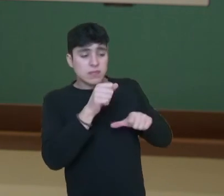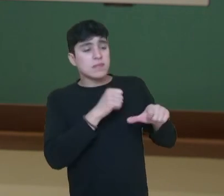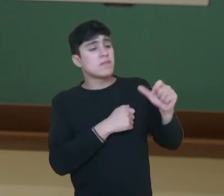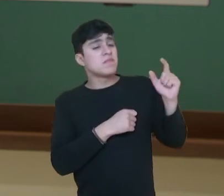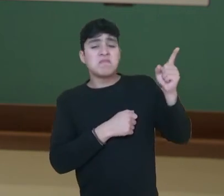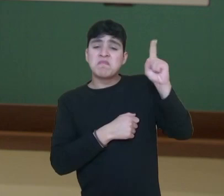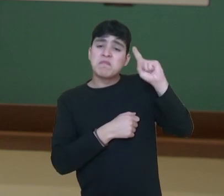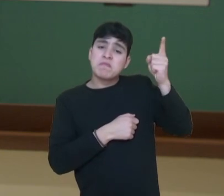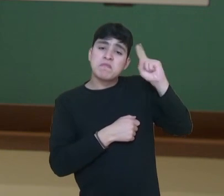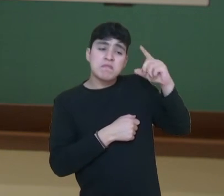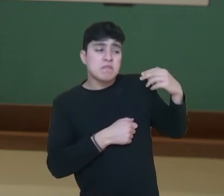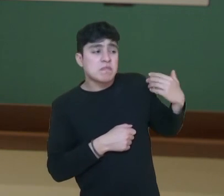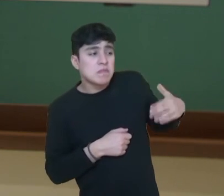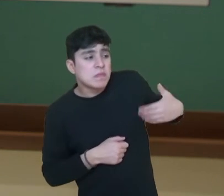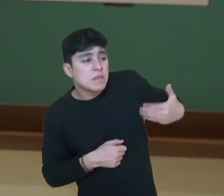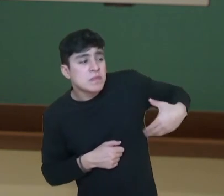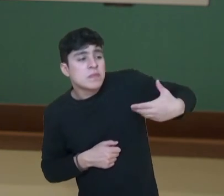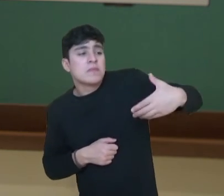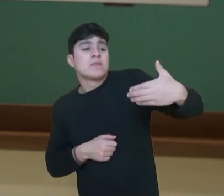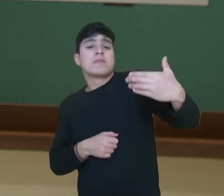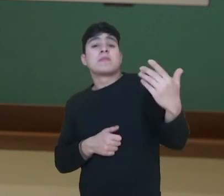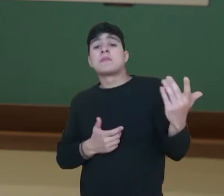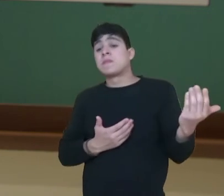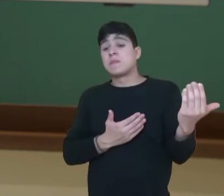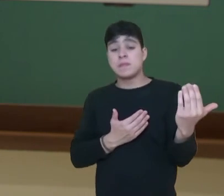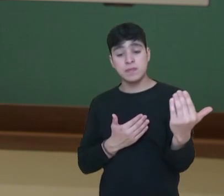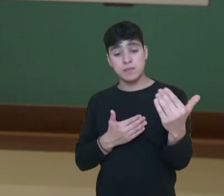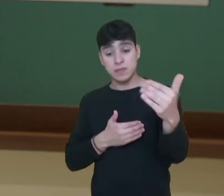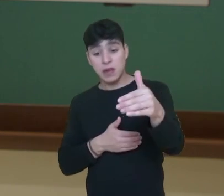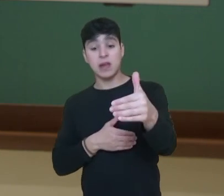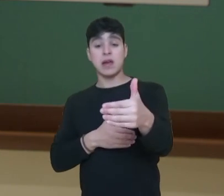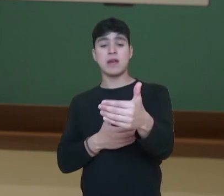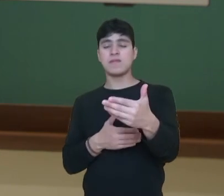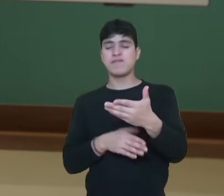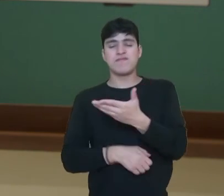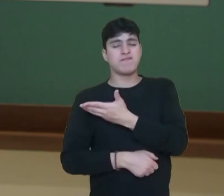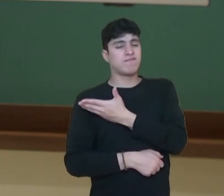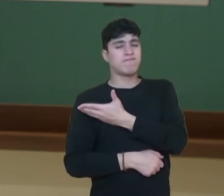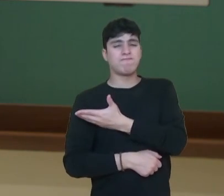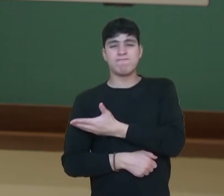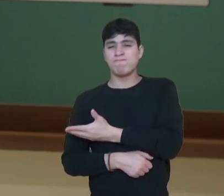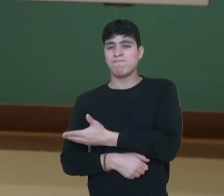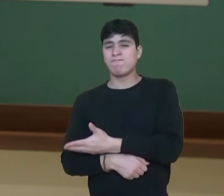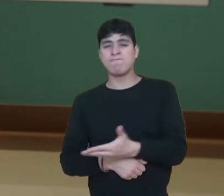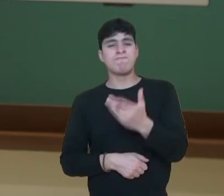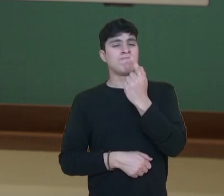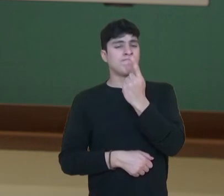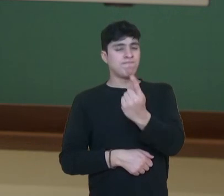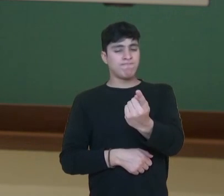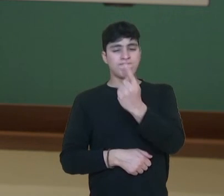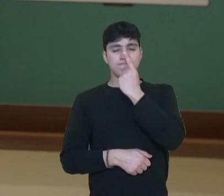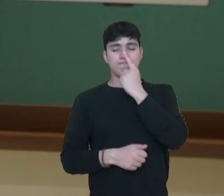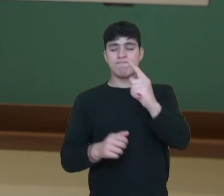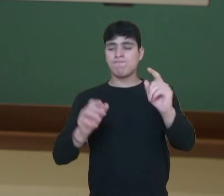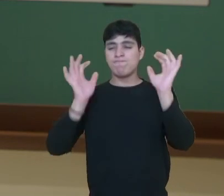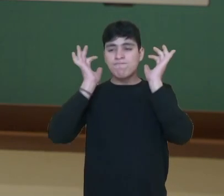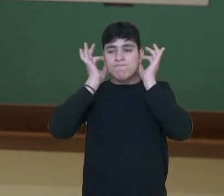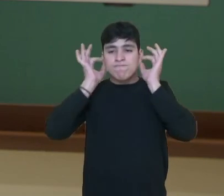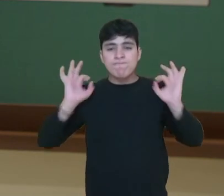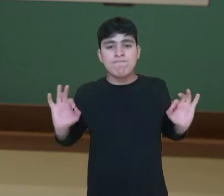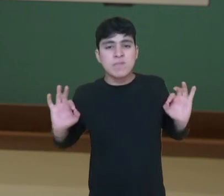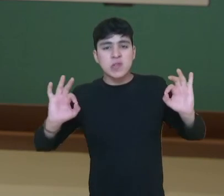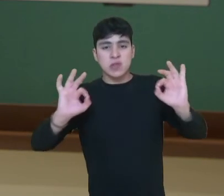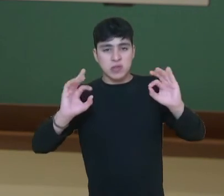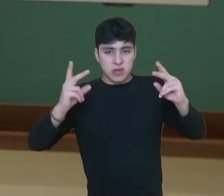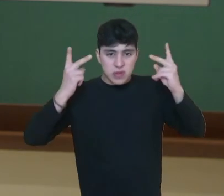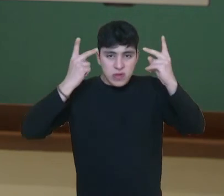pensar sobre como ocorreu essa nossa aprendizagem no dia a dia, para que nesses momentos de provas e testes tradicionais e do tipo, a gente esteja